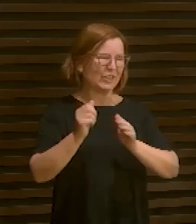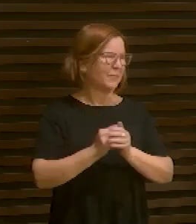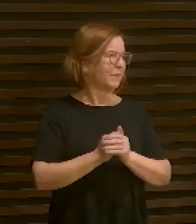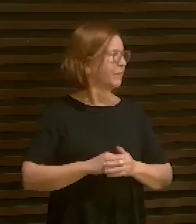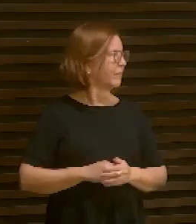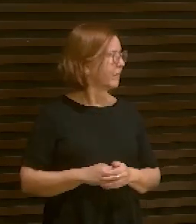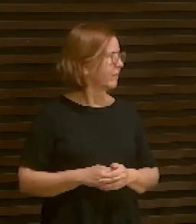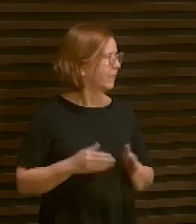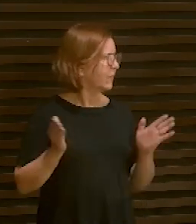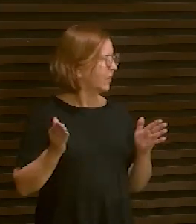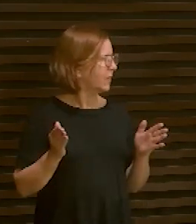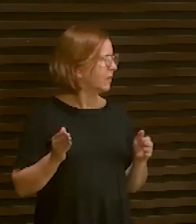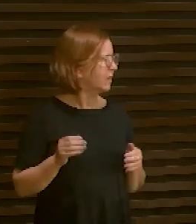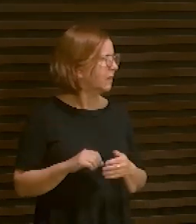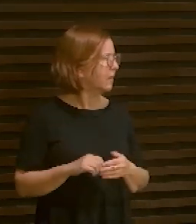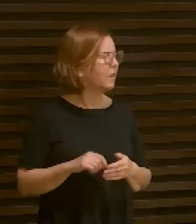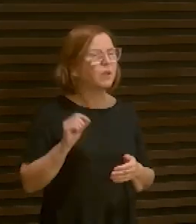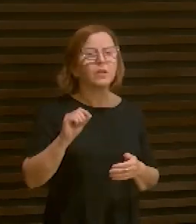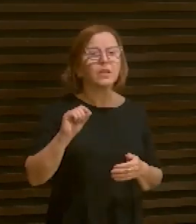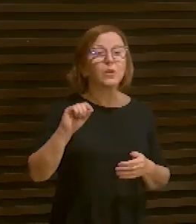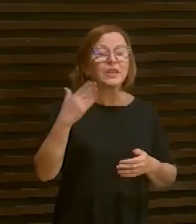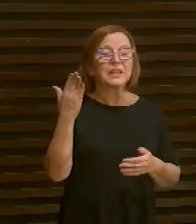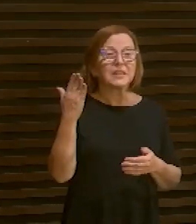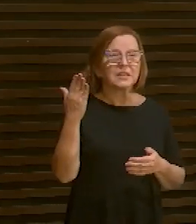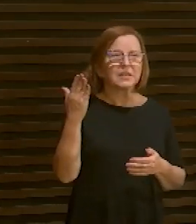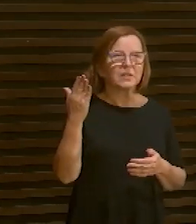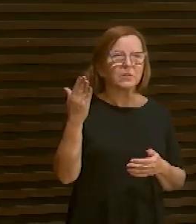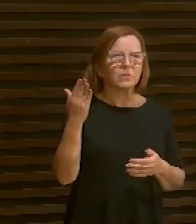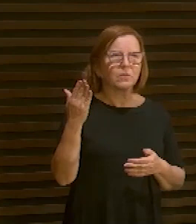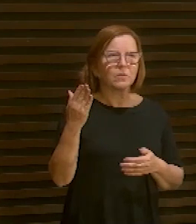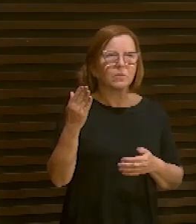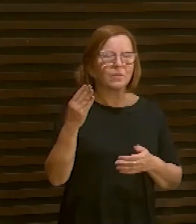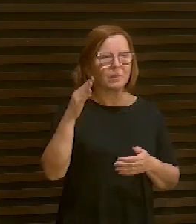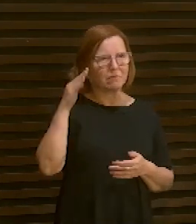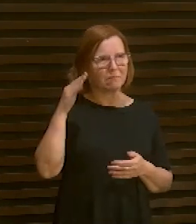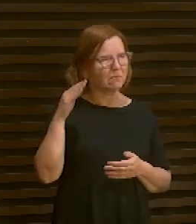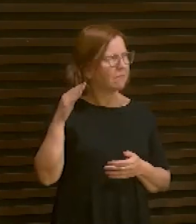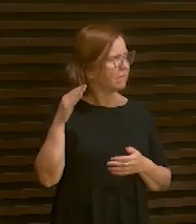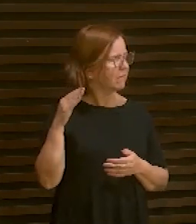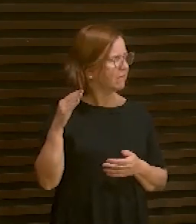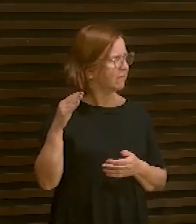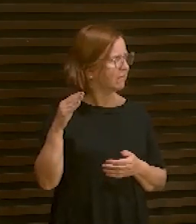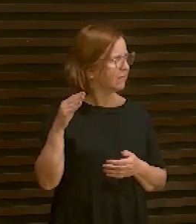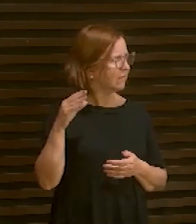só aplicação. O que aconteceu com o capitão Neshmet?